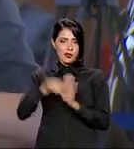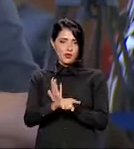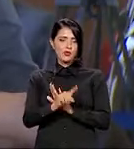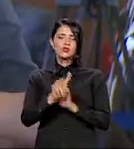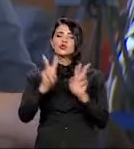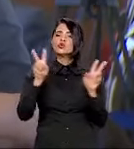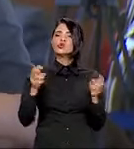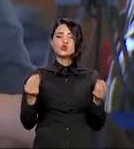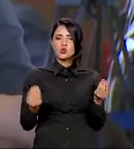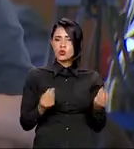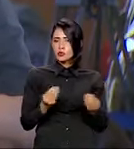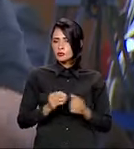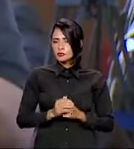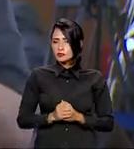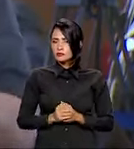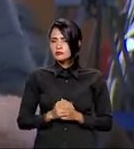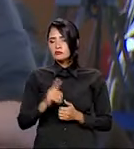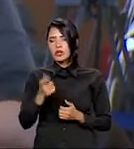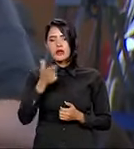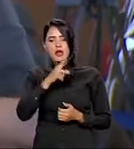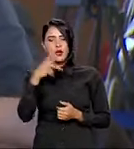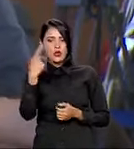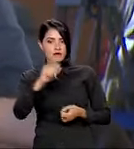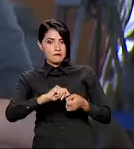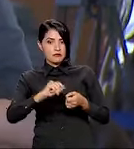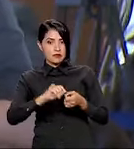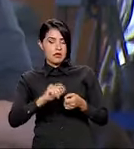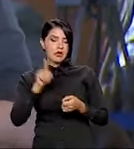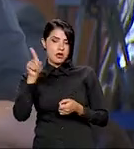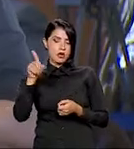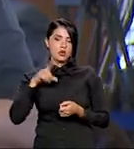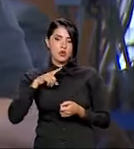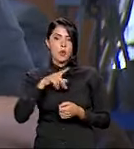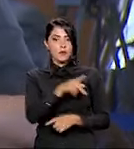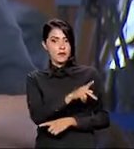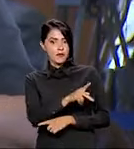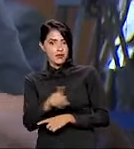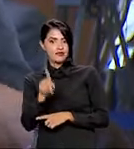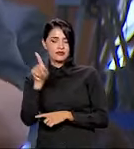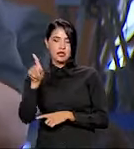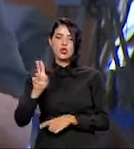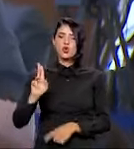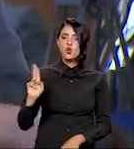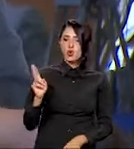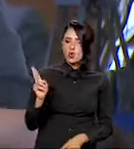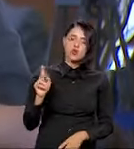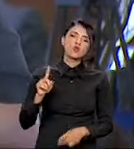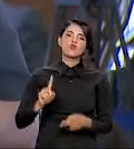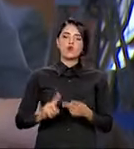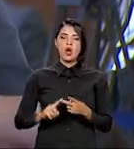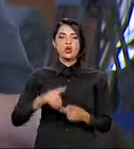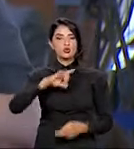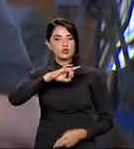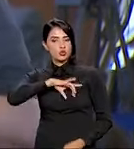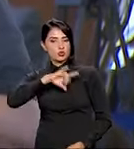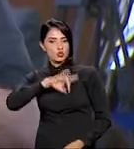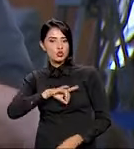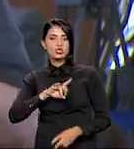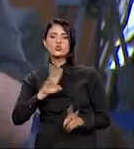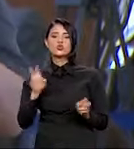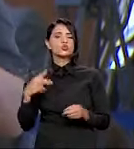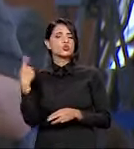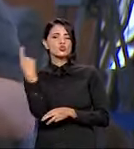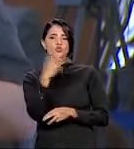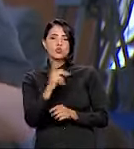sobre a objeção que fizeram os presidentes do Uruguai e do Chile, a